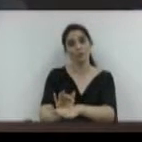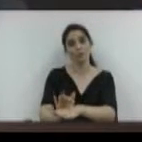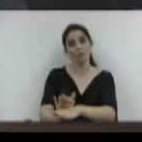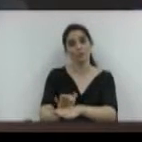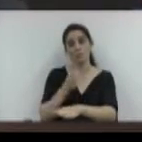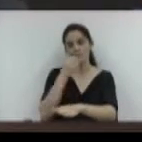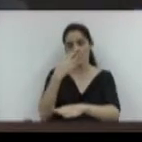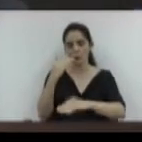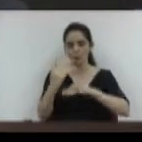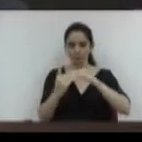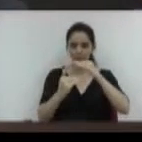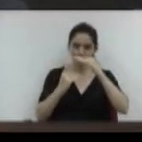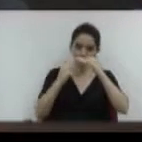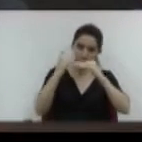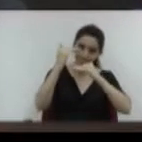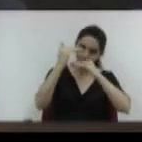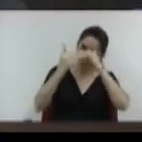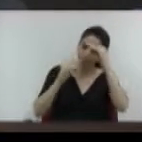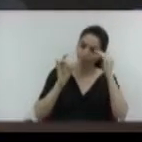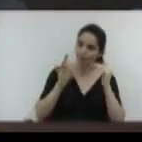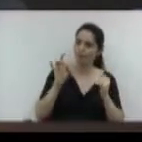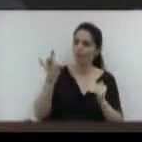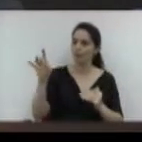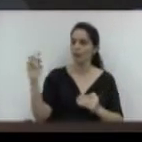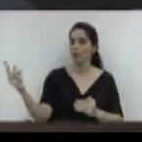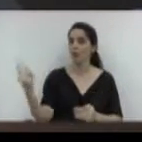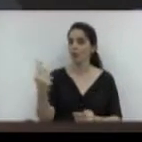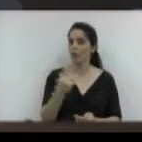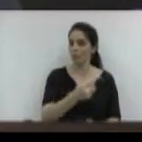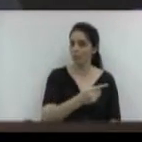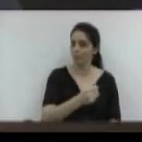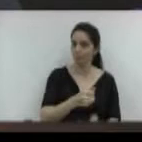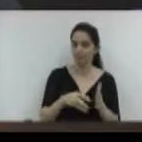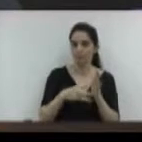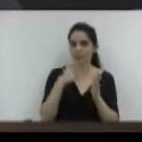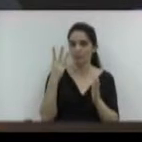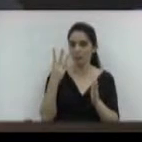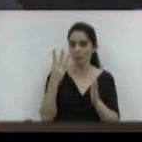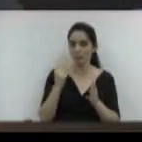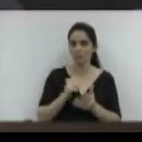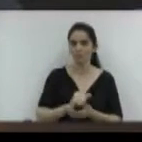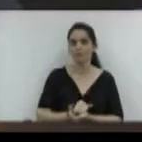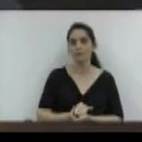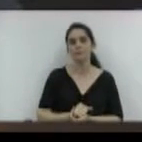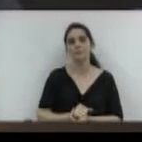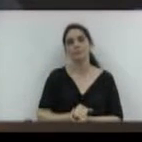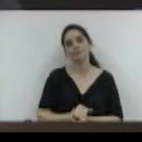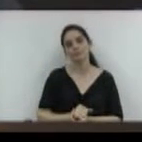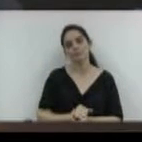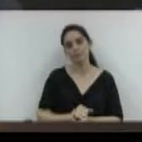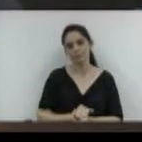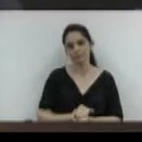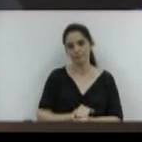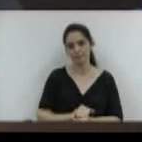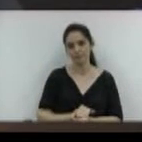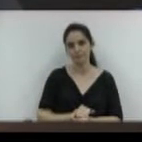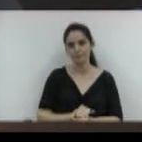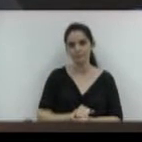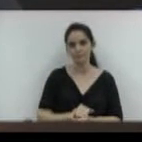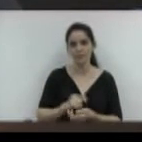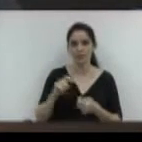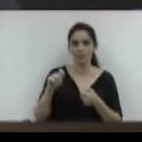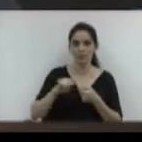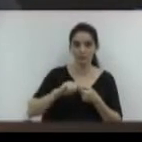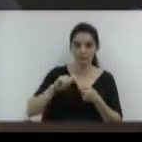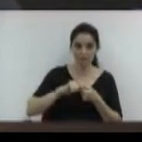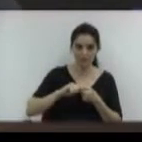bom desempenho de cada um desses poderes. Terceiro, usar de suas prerrogativas